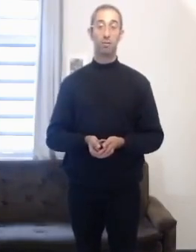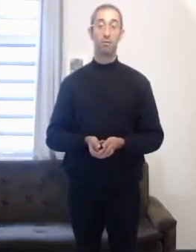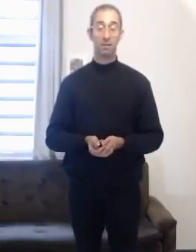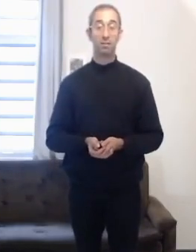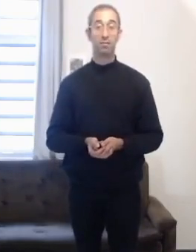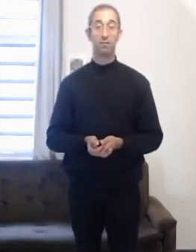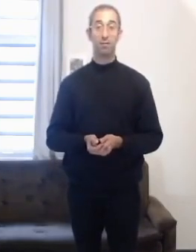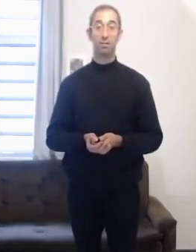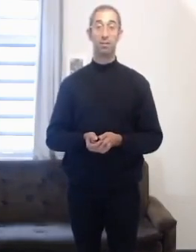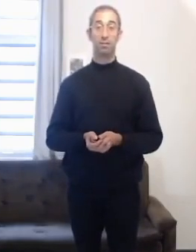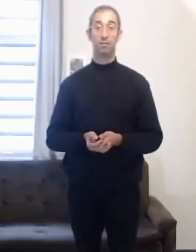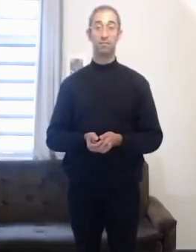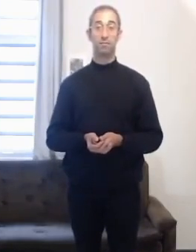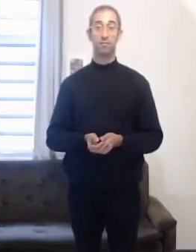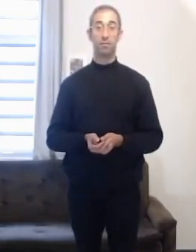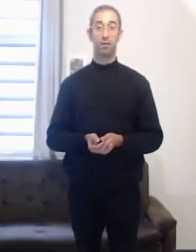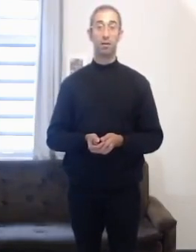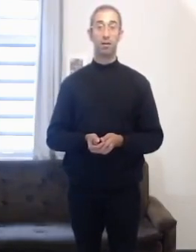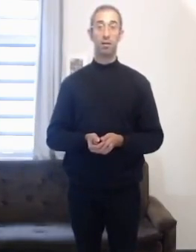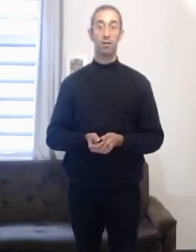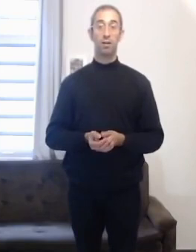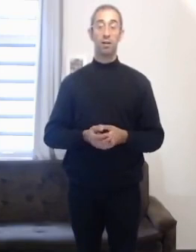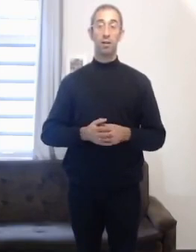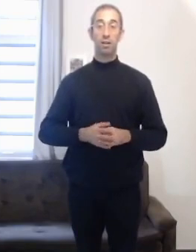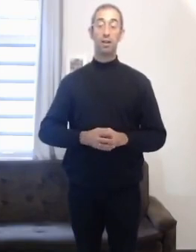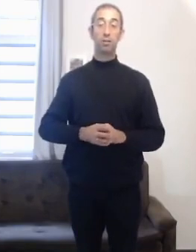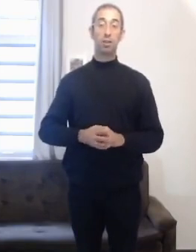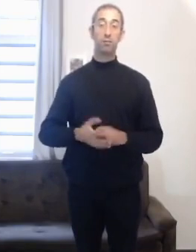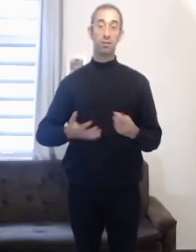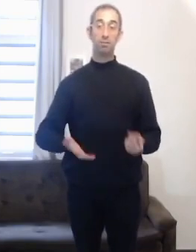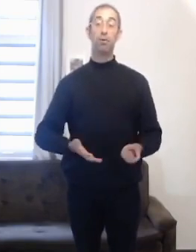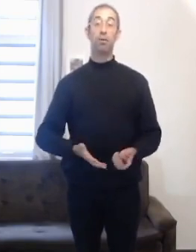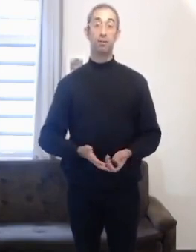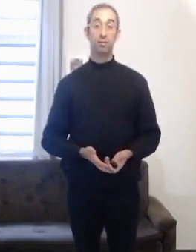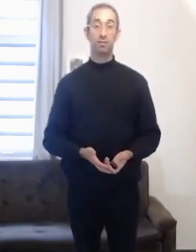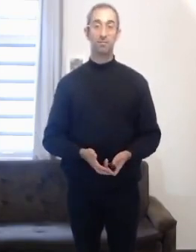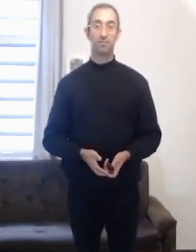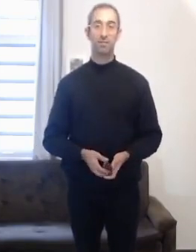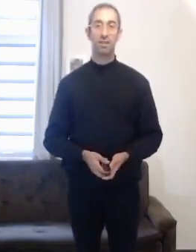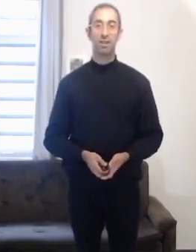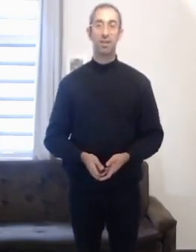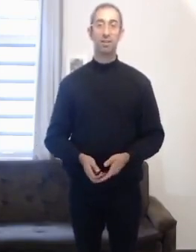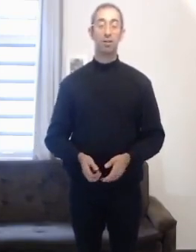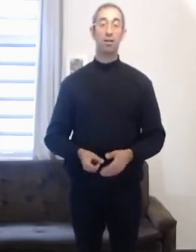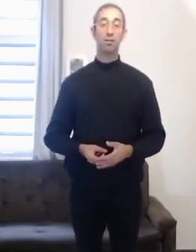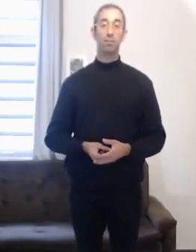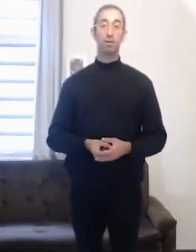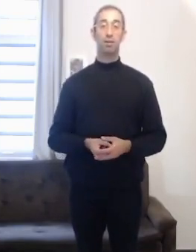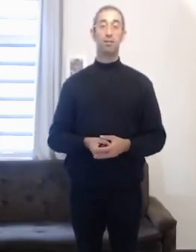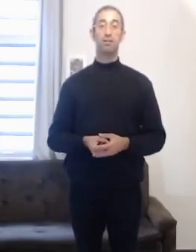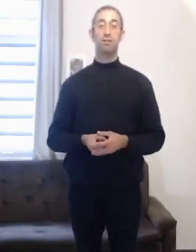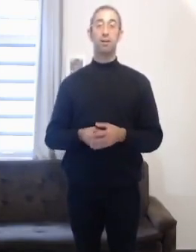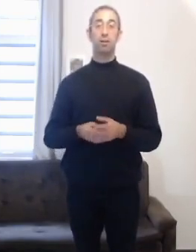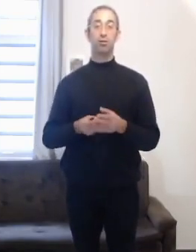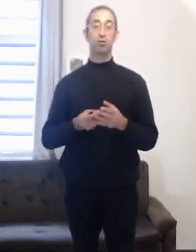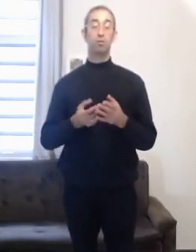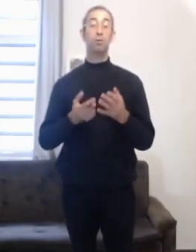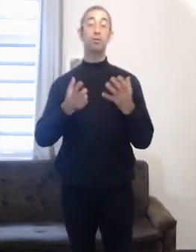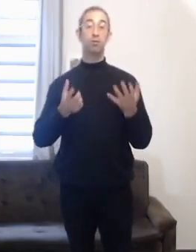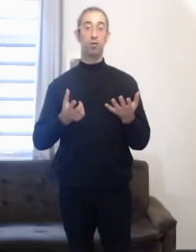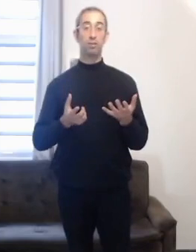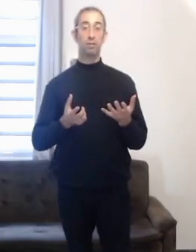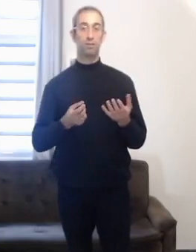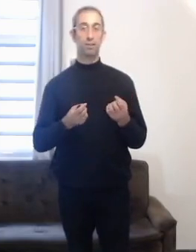escolha do problema de pesquisa de vocês. E aí nós chegamos nas hipóteses. Então, as hipóteses